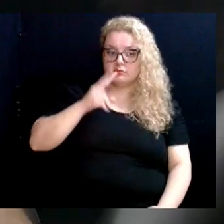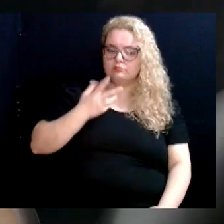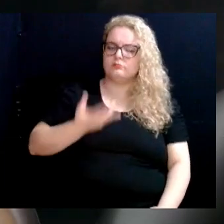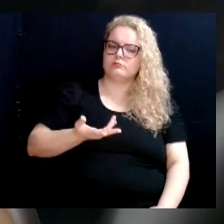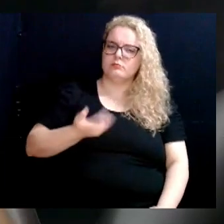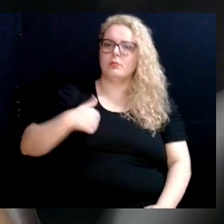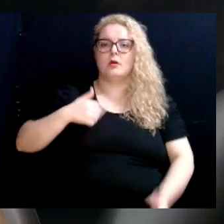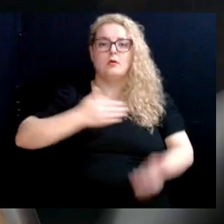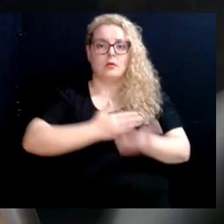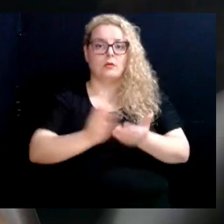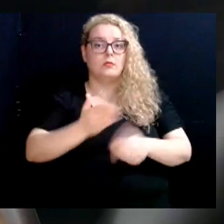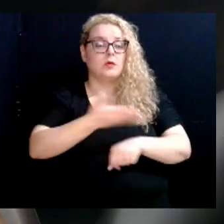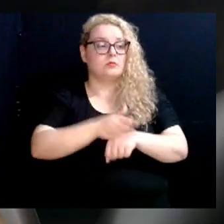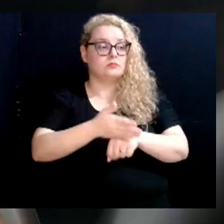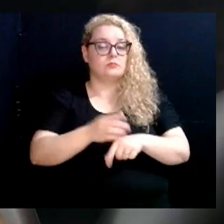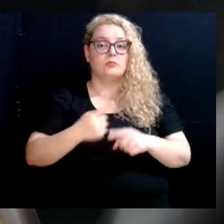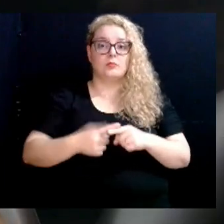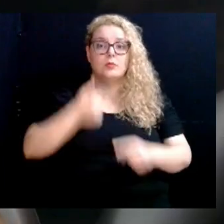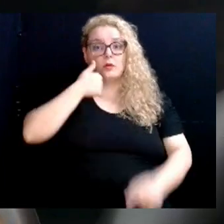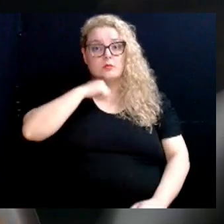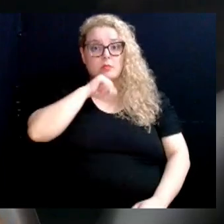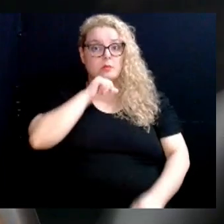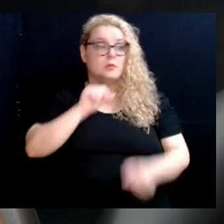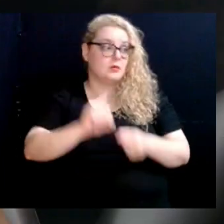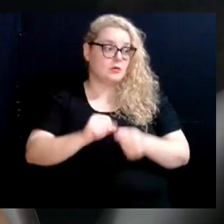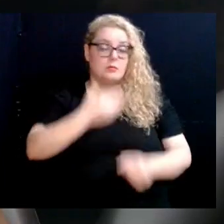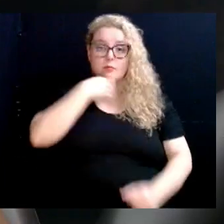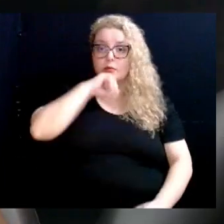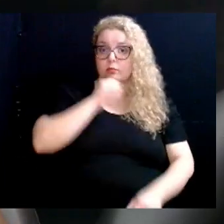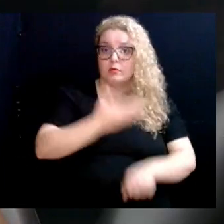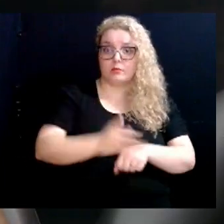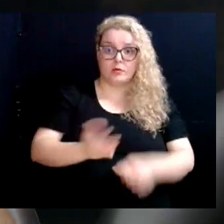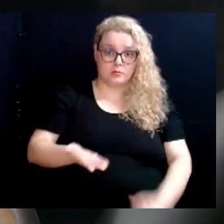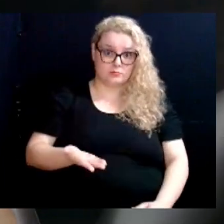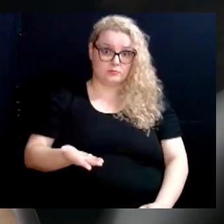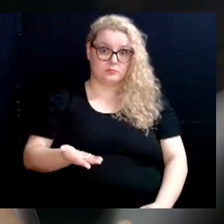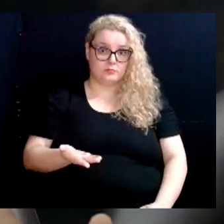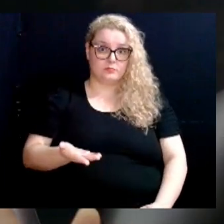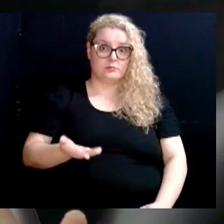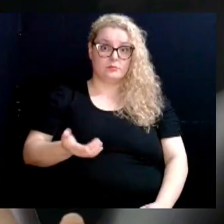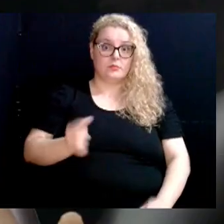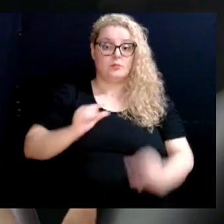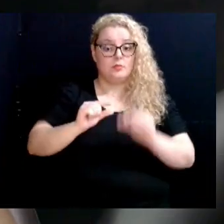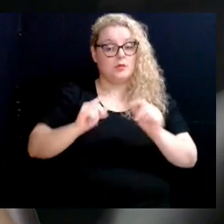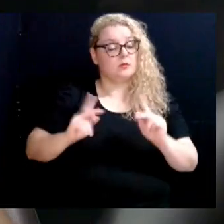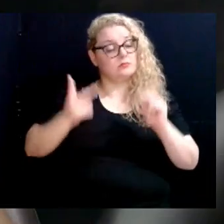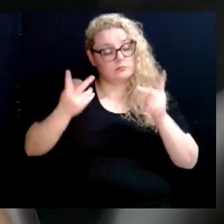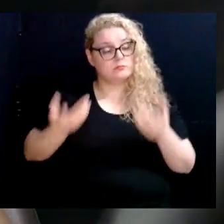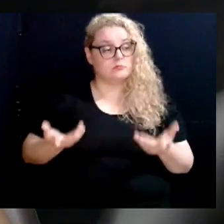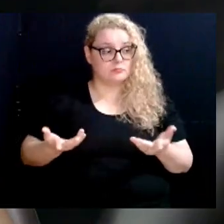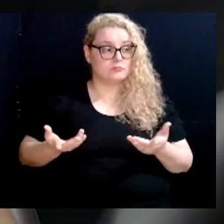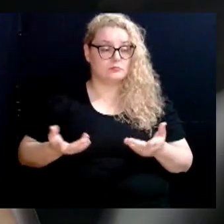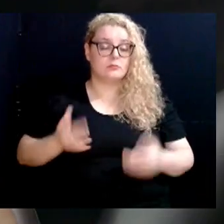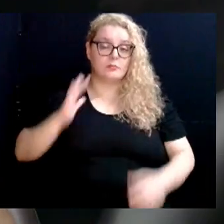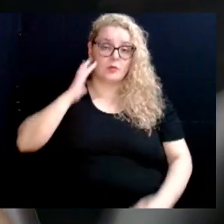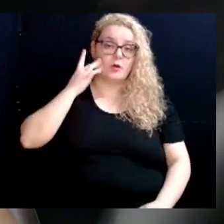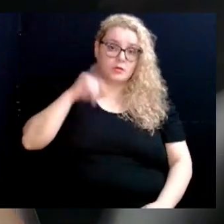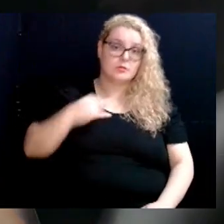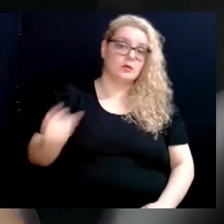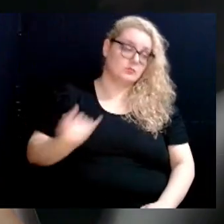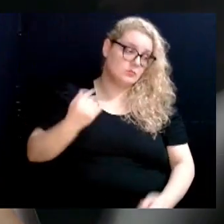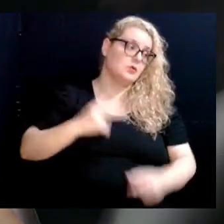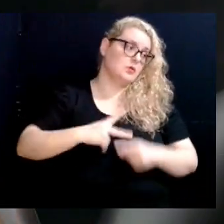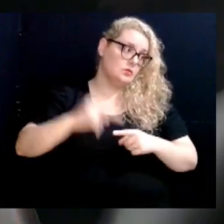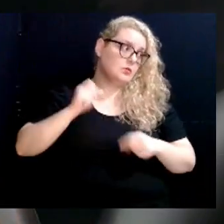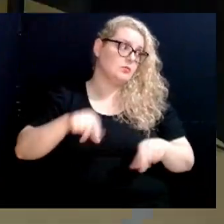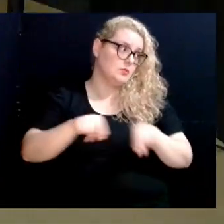começar a praticar atividade física porque minha mãe pratica, porque meu pai pratica. Só questão das mini vitórias, que eu acho que são momentos importantes também, são conquistas além